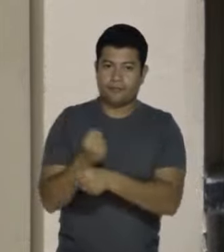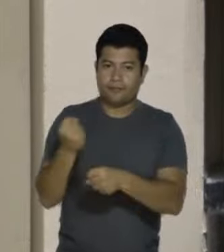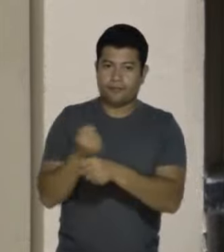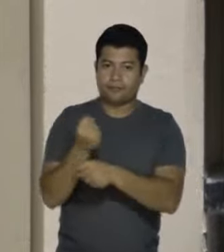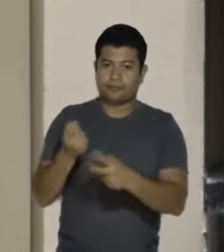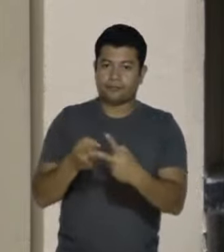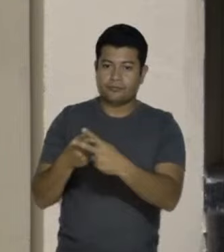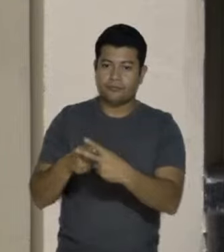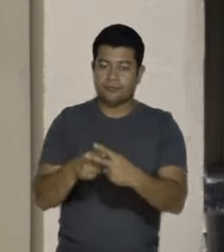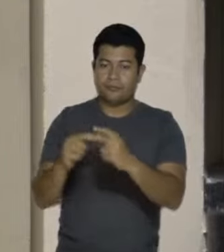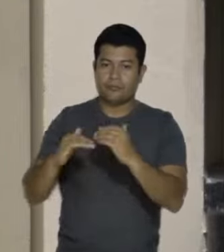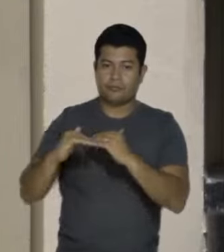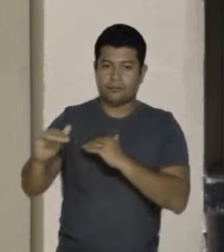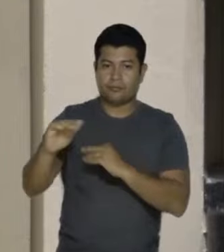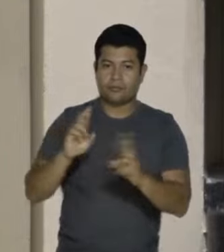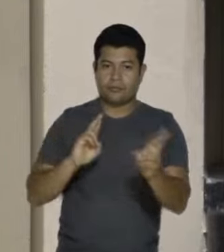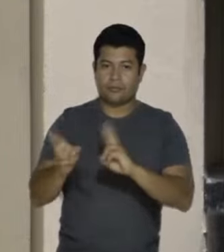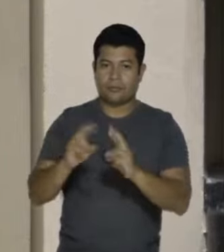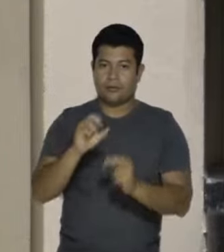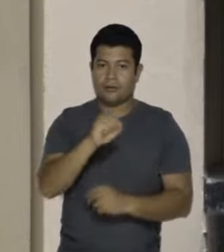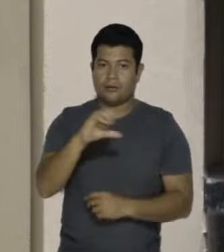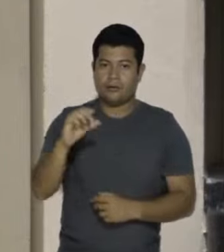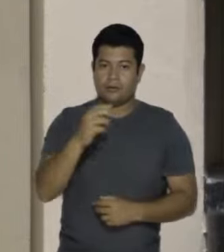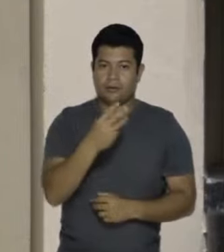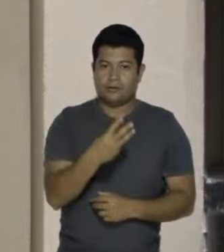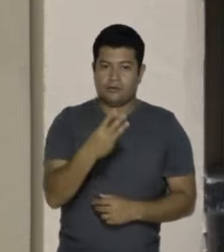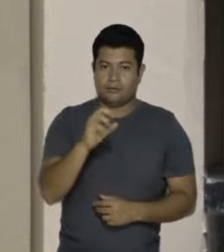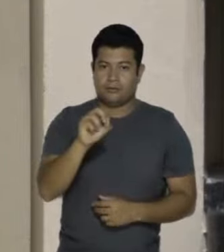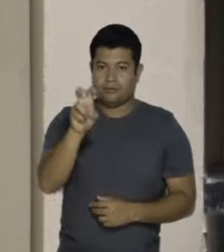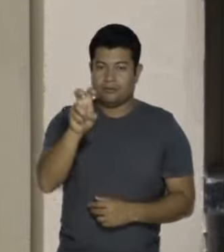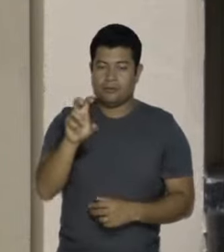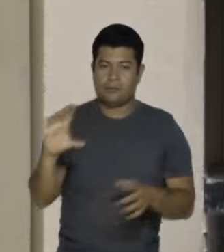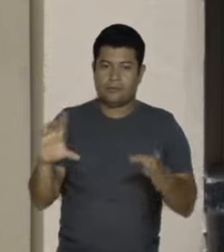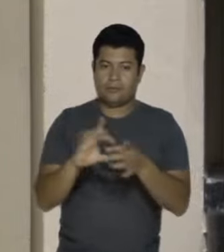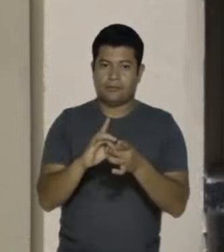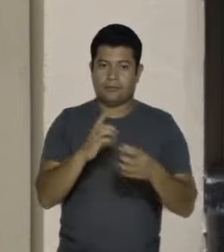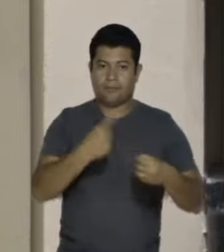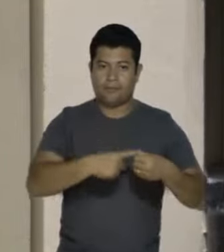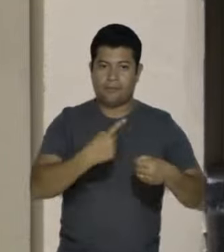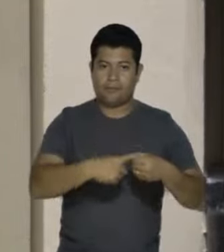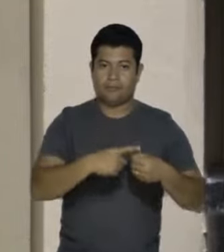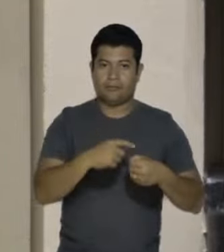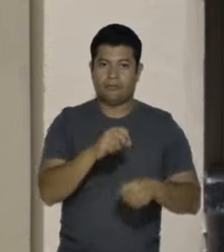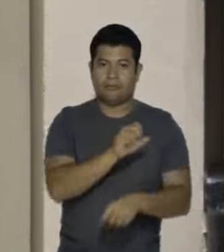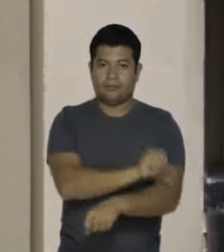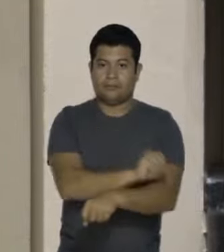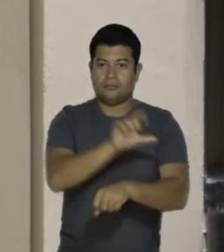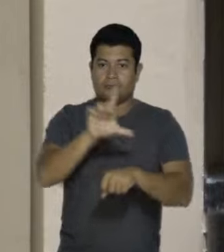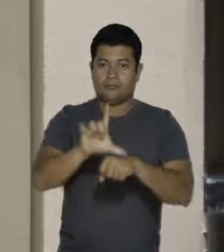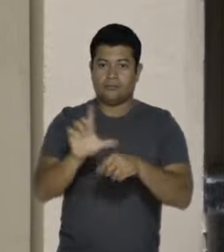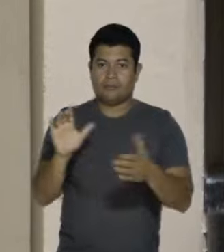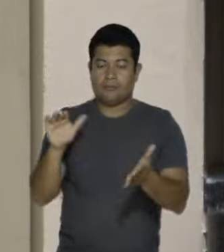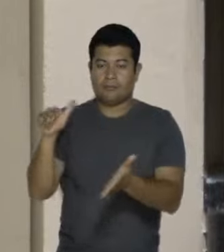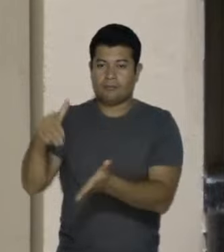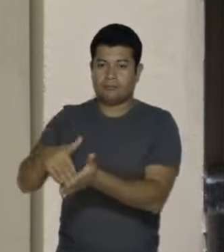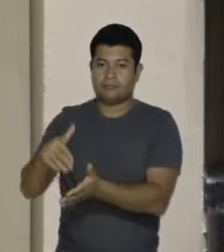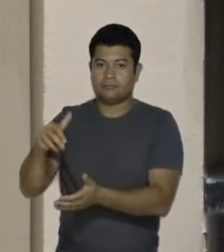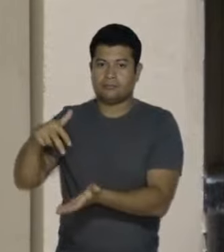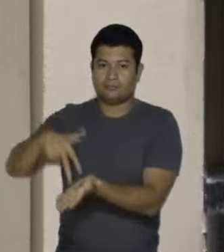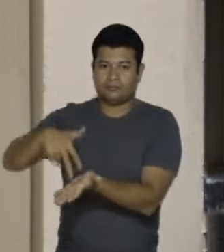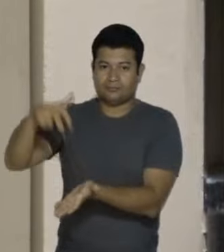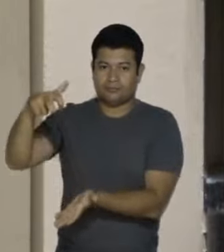revitalização da Rodovia SC 305 que liga os municípios de São Lourenço do Oeste a Campo Erê em discussão